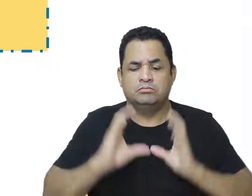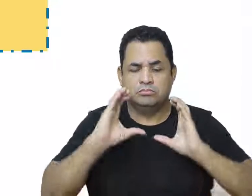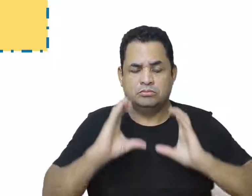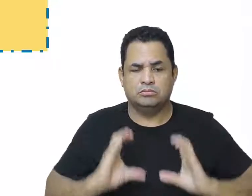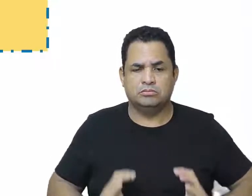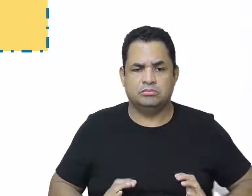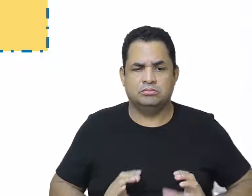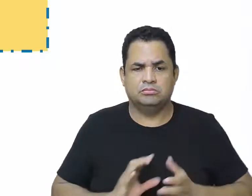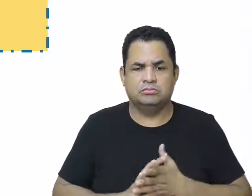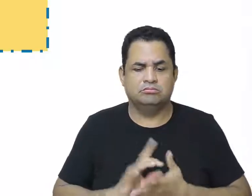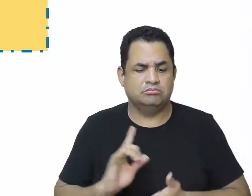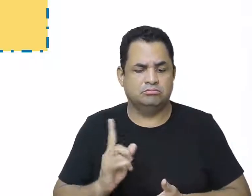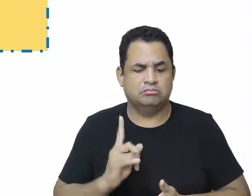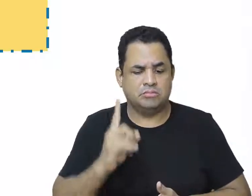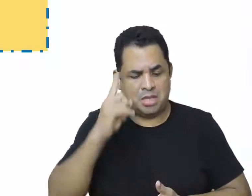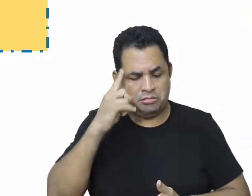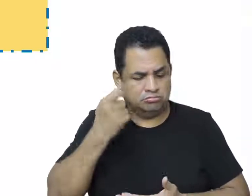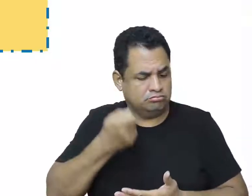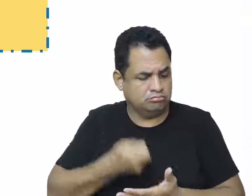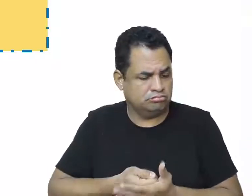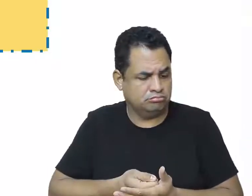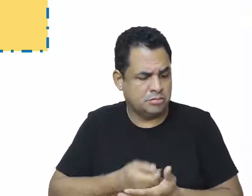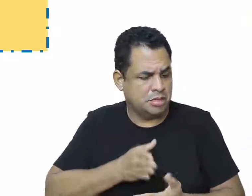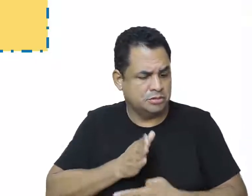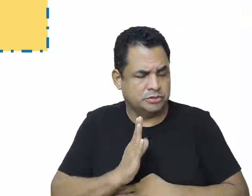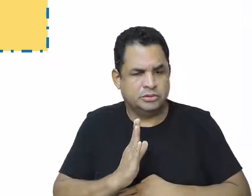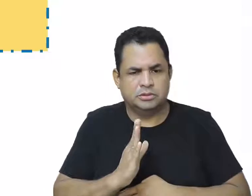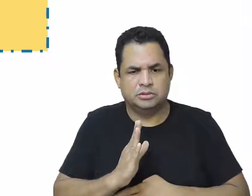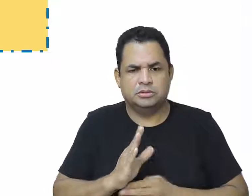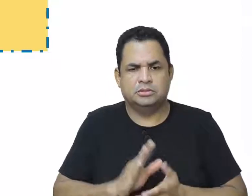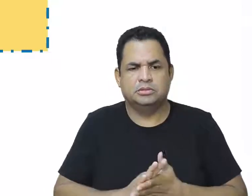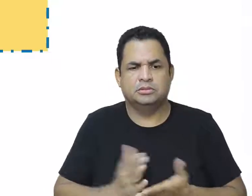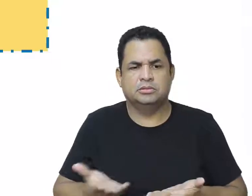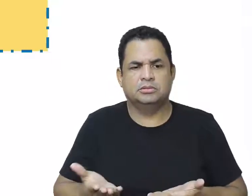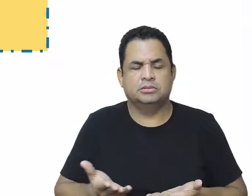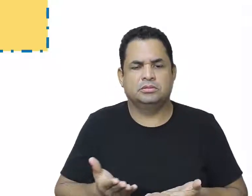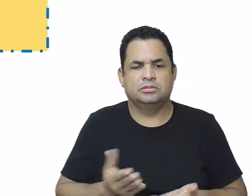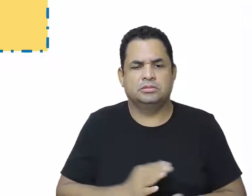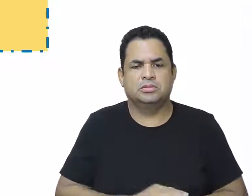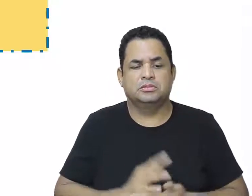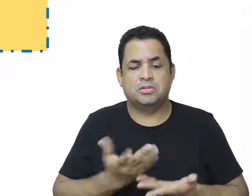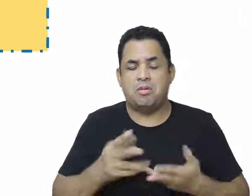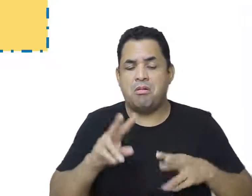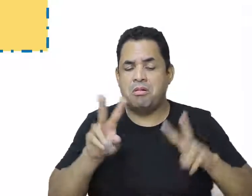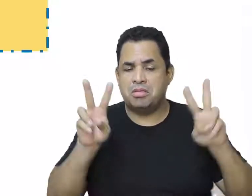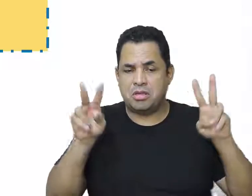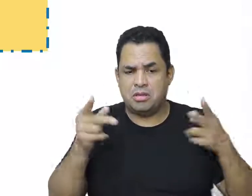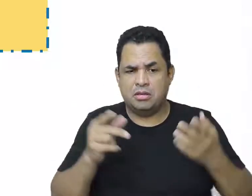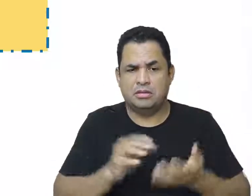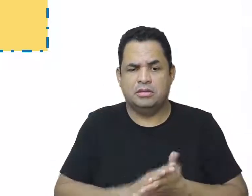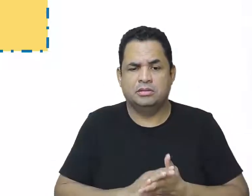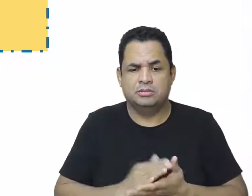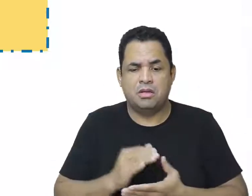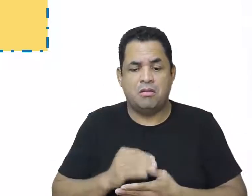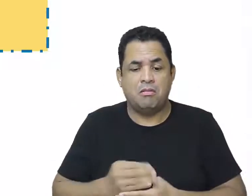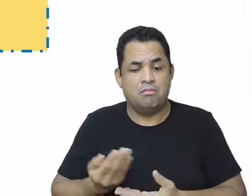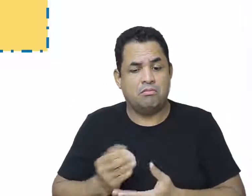cidadãos não decidiriam de maneira direta sobre tal assunto, e sim